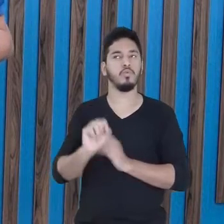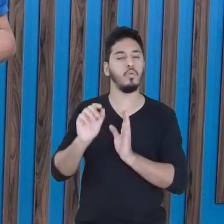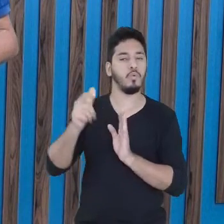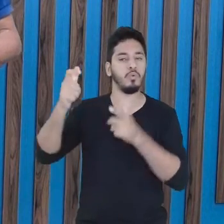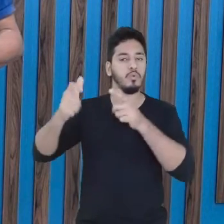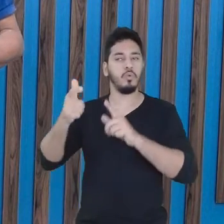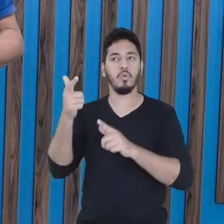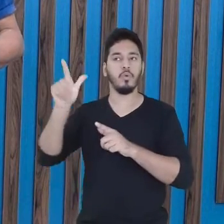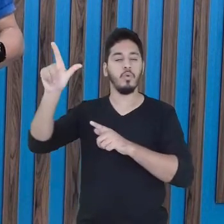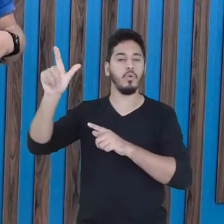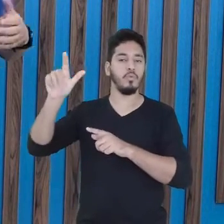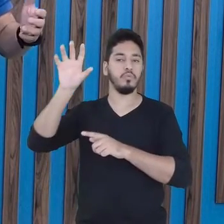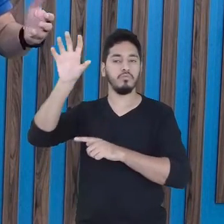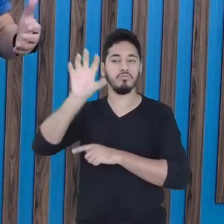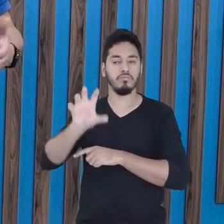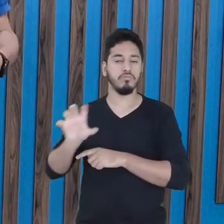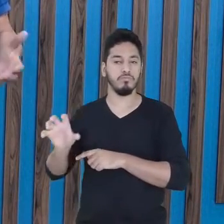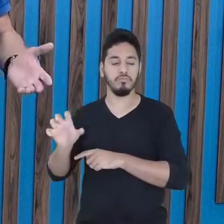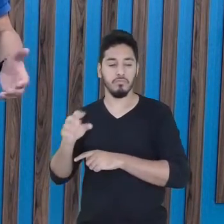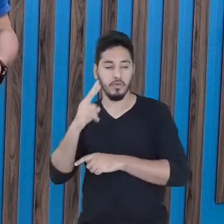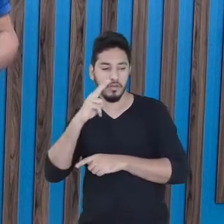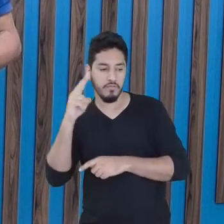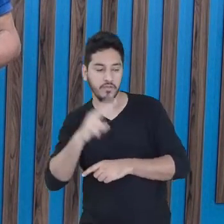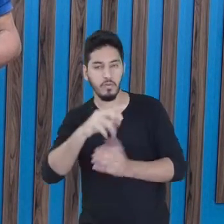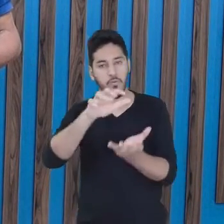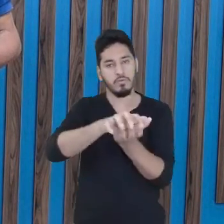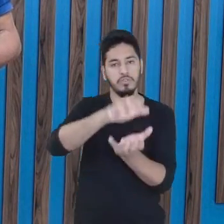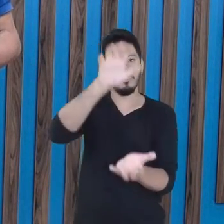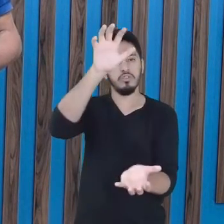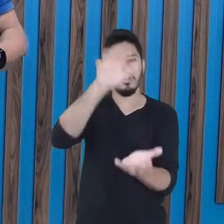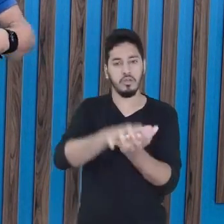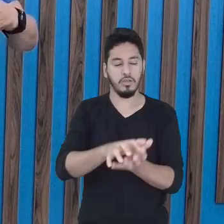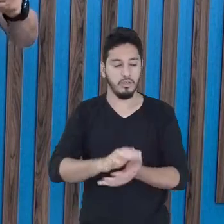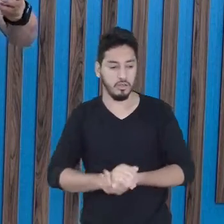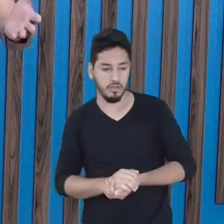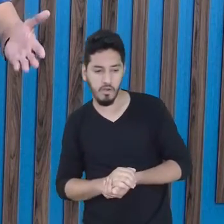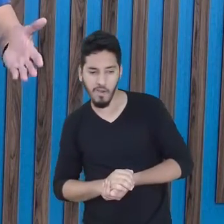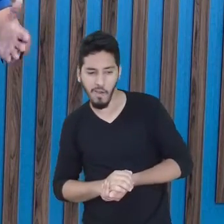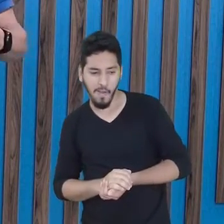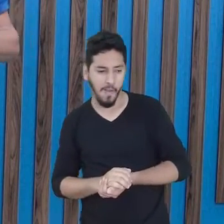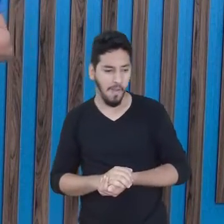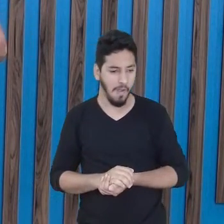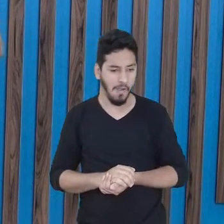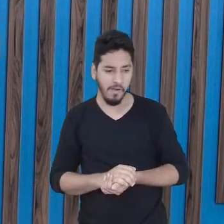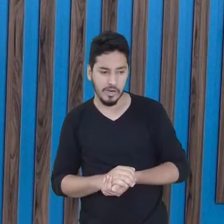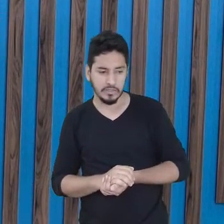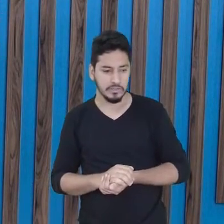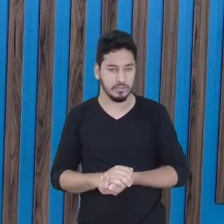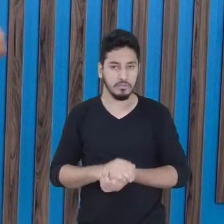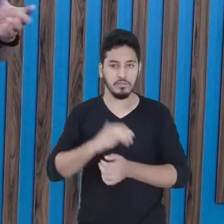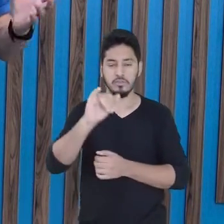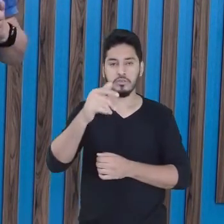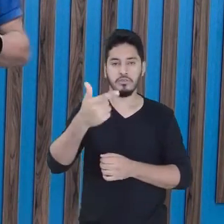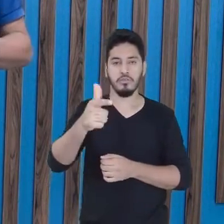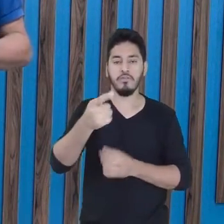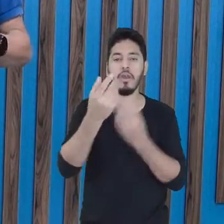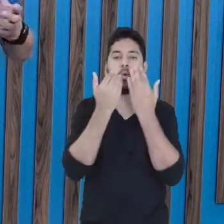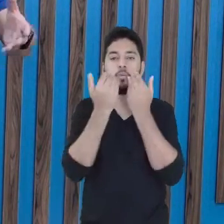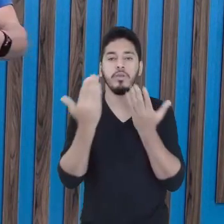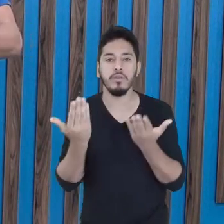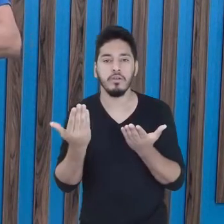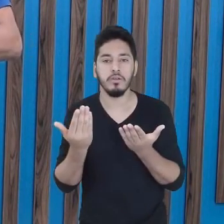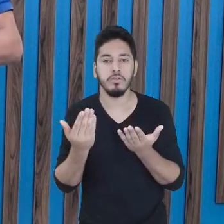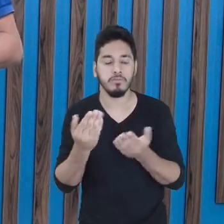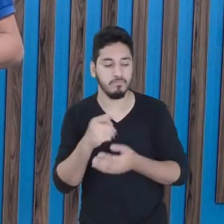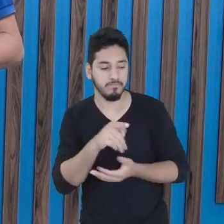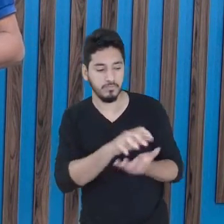né? Encontra um jacaré, né? Ele vai, muitas vezes, se ele não tiver uma comida, ele vai comer, vai matar o